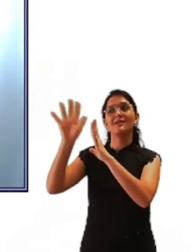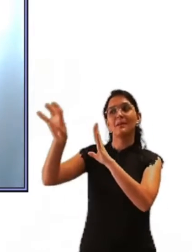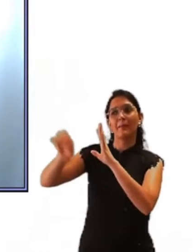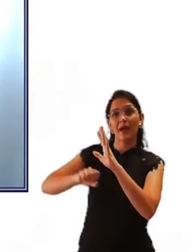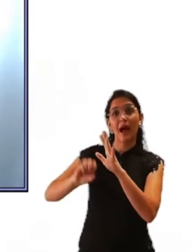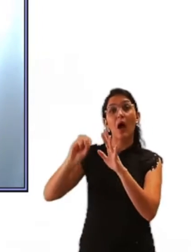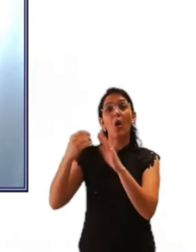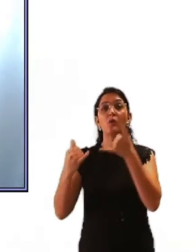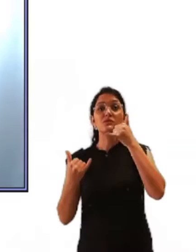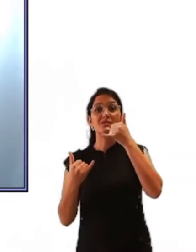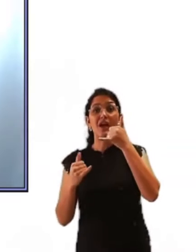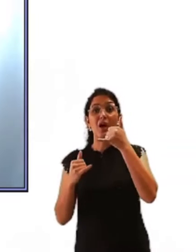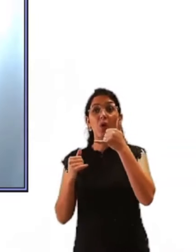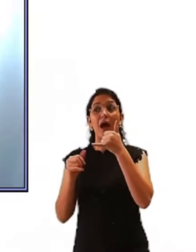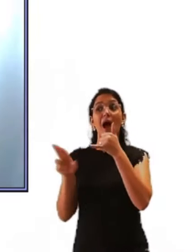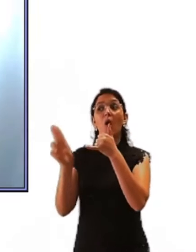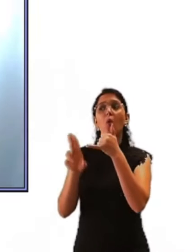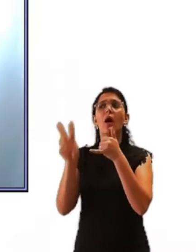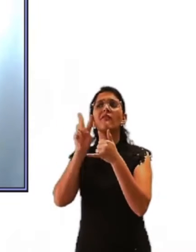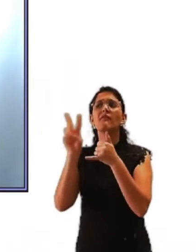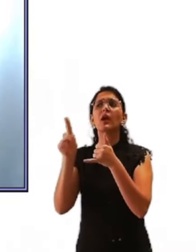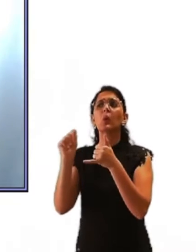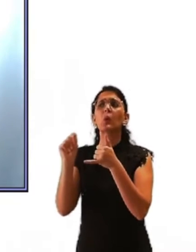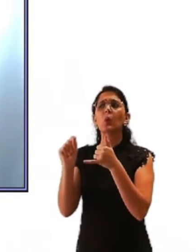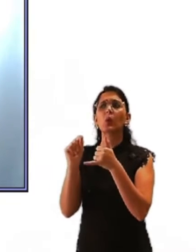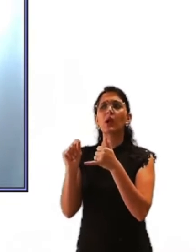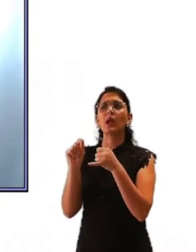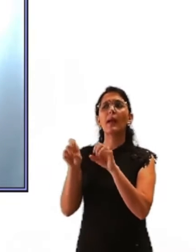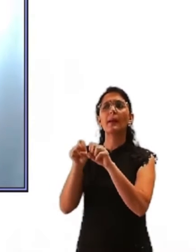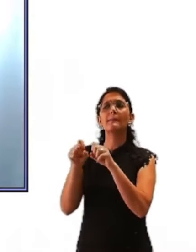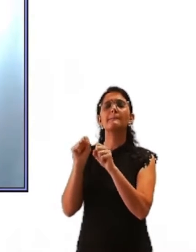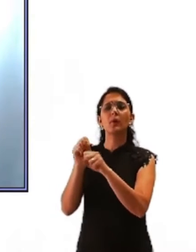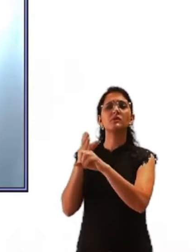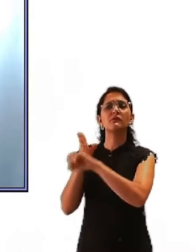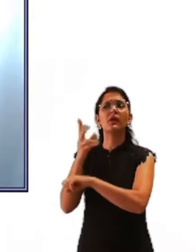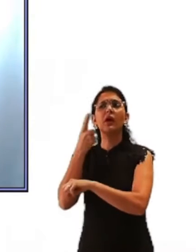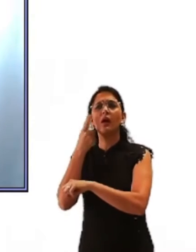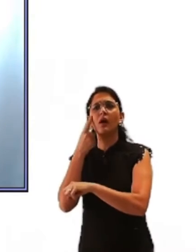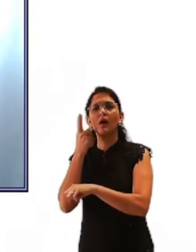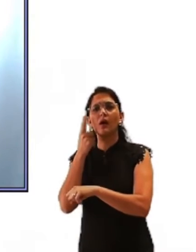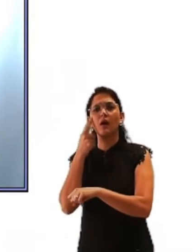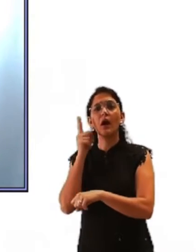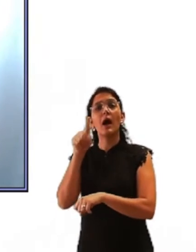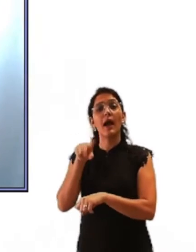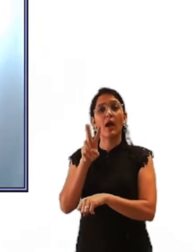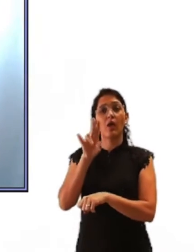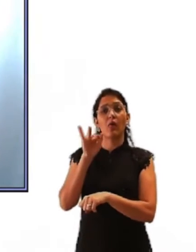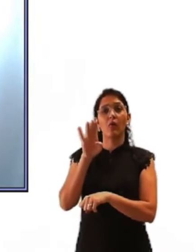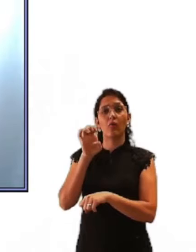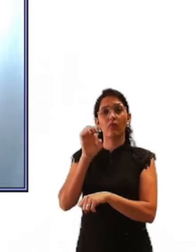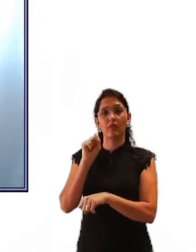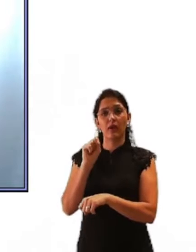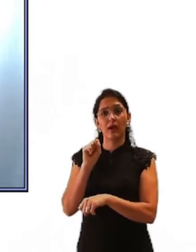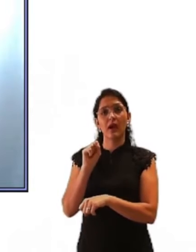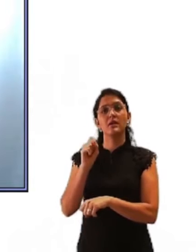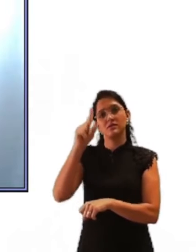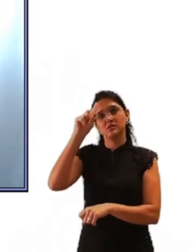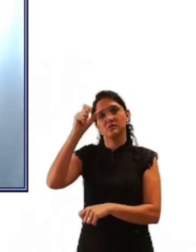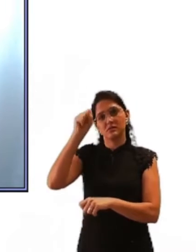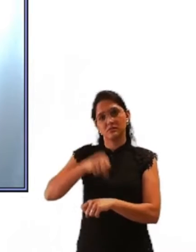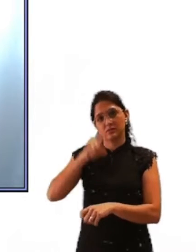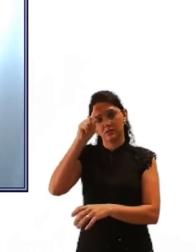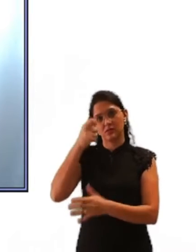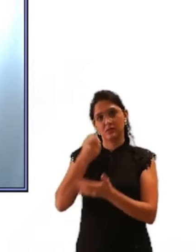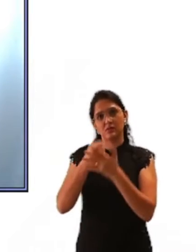aparelho celular, isso não venha a gerar um viés de confirmação. Ou seja, que